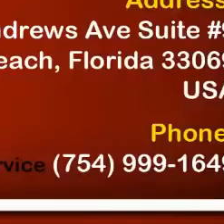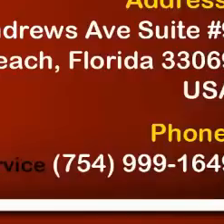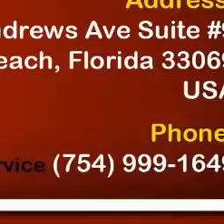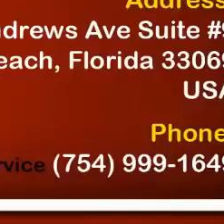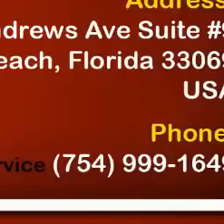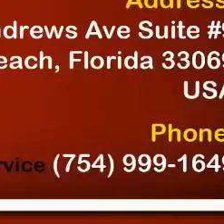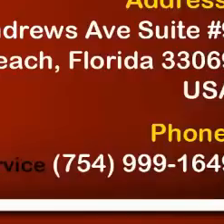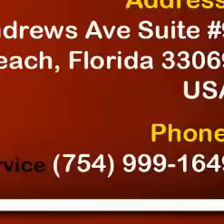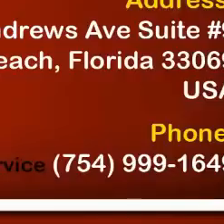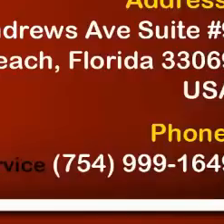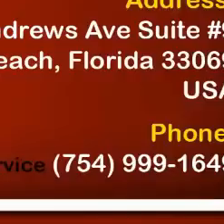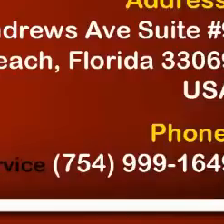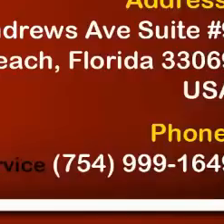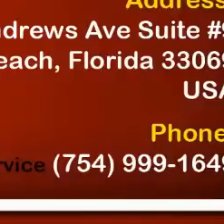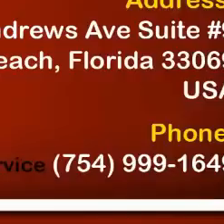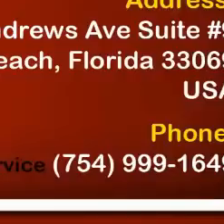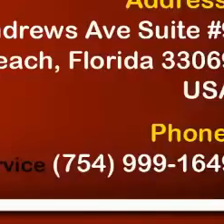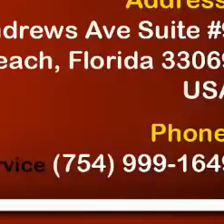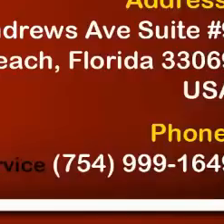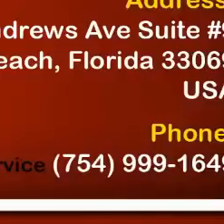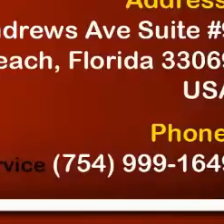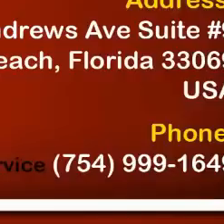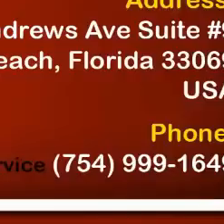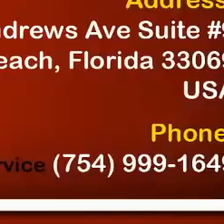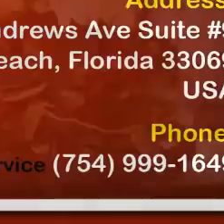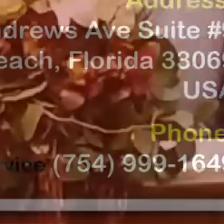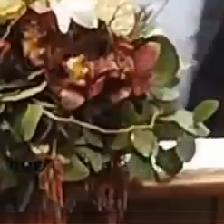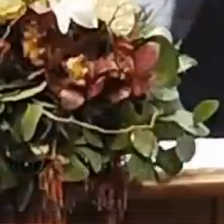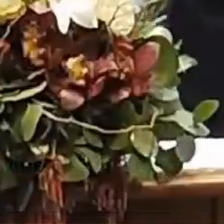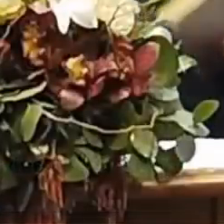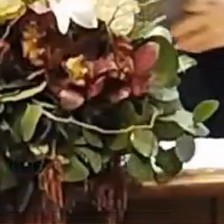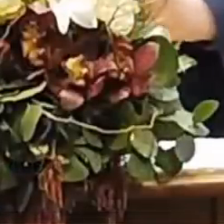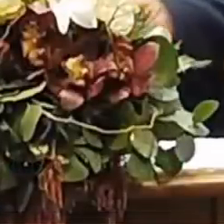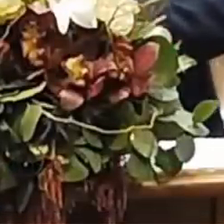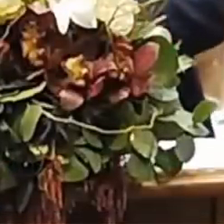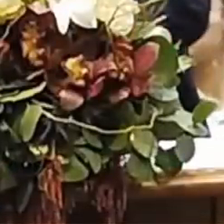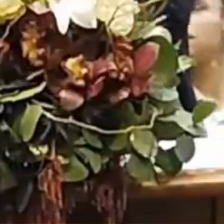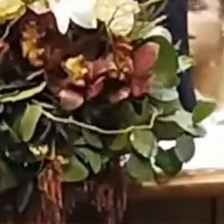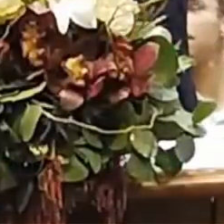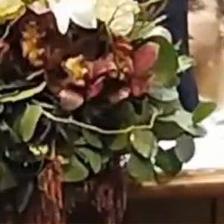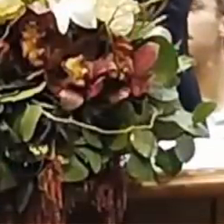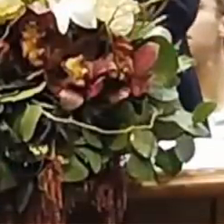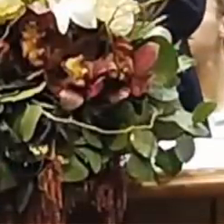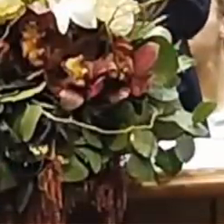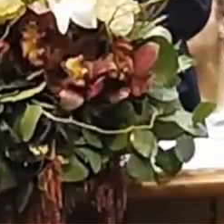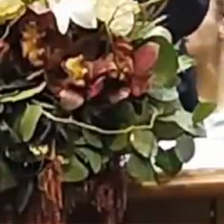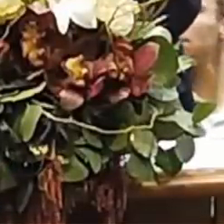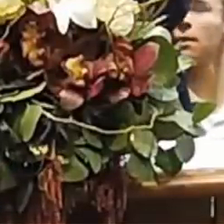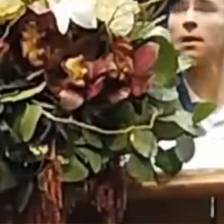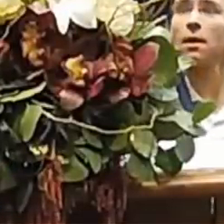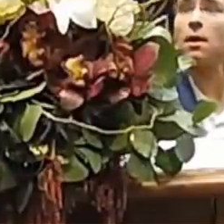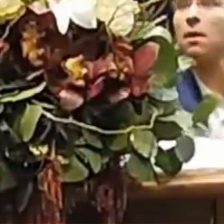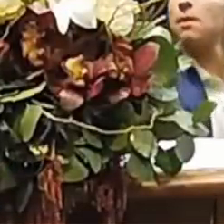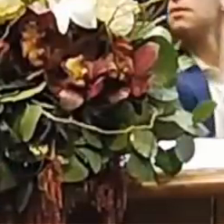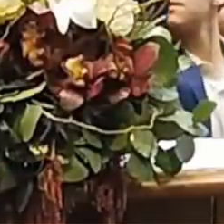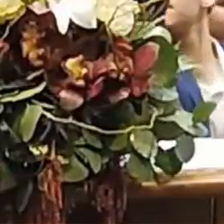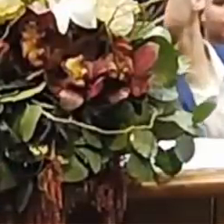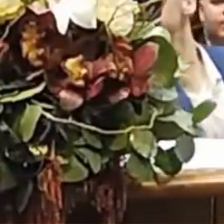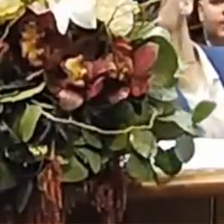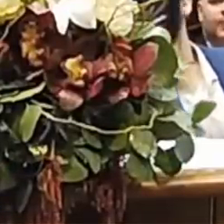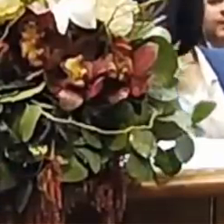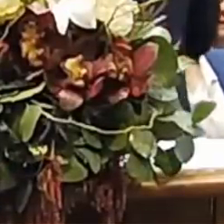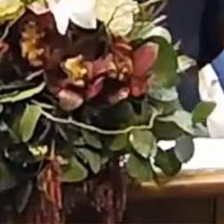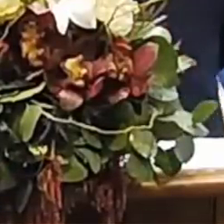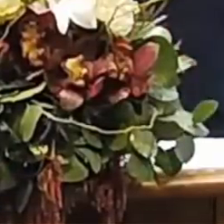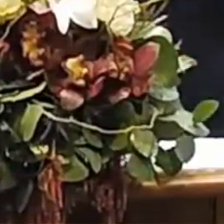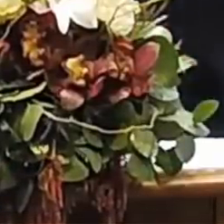amados irmãos, com a paz do Senhor. Nós vamos dar início a esse seminário. Nós vamos clamar pelo poder que